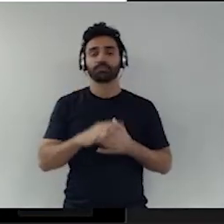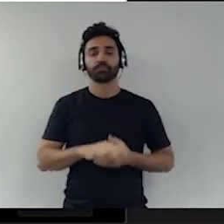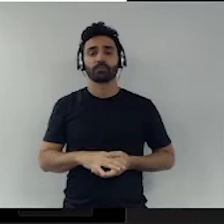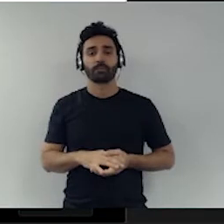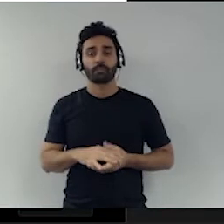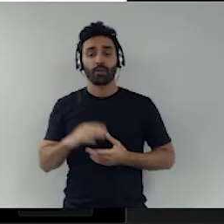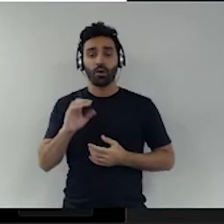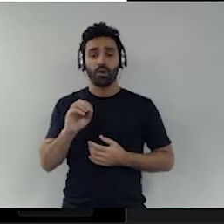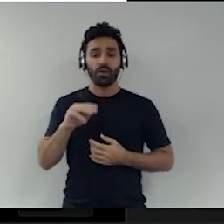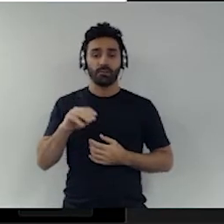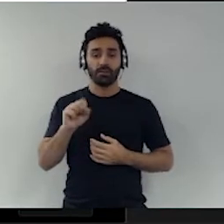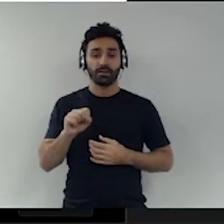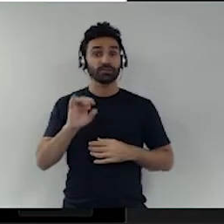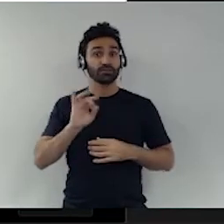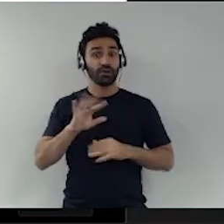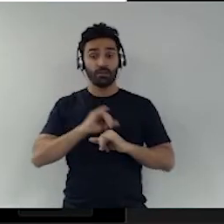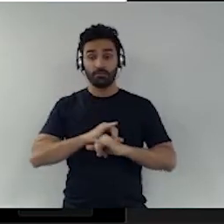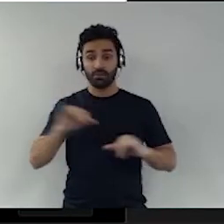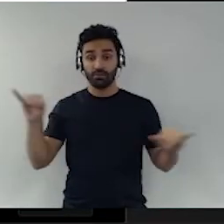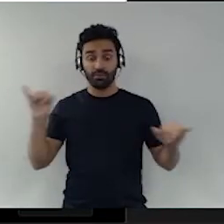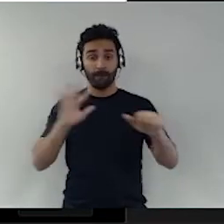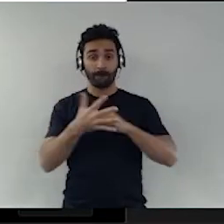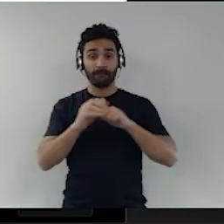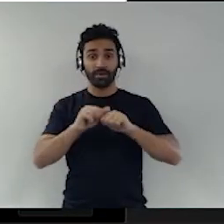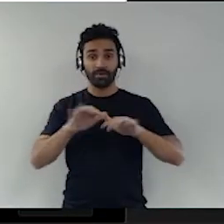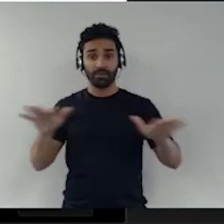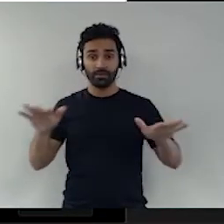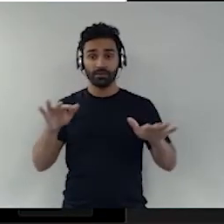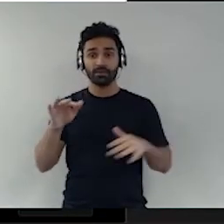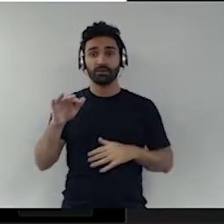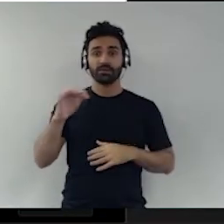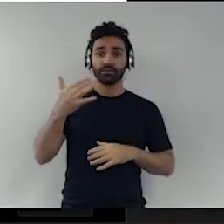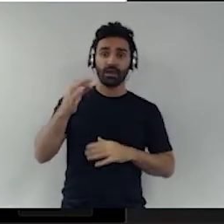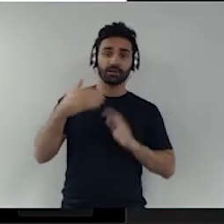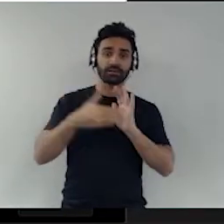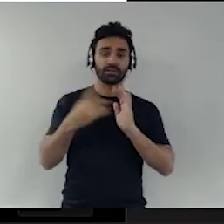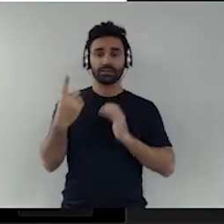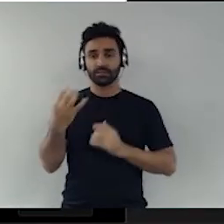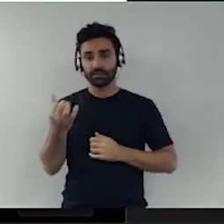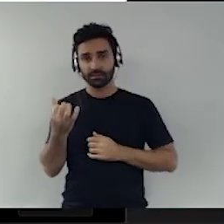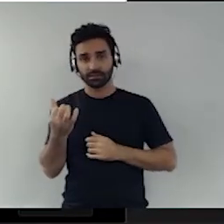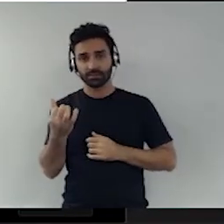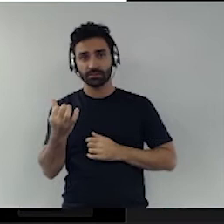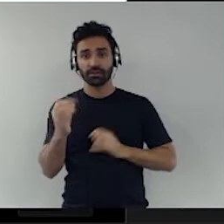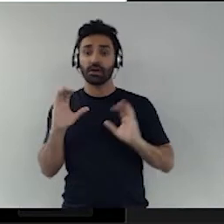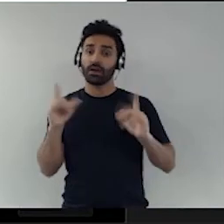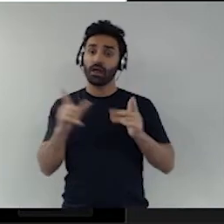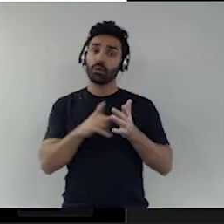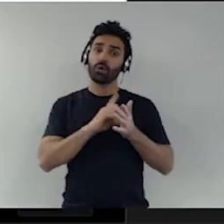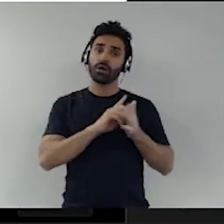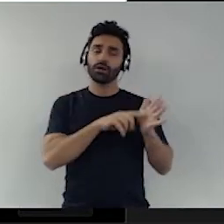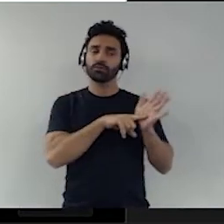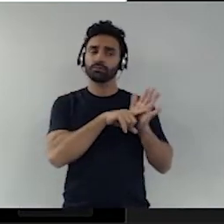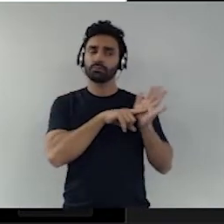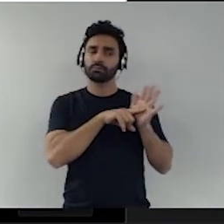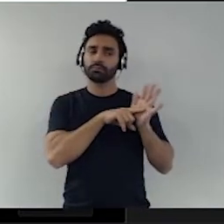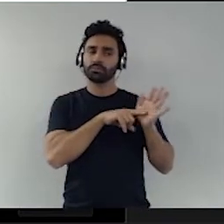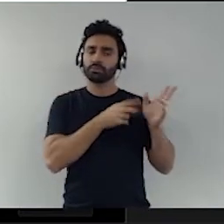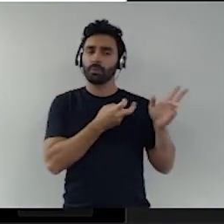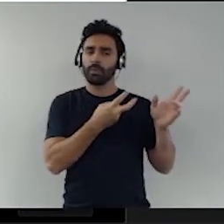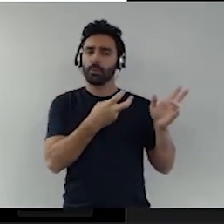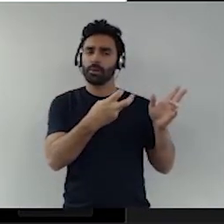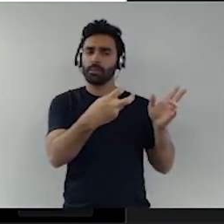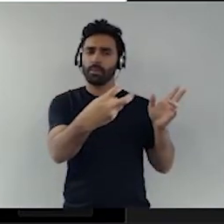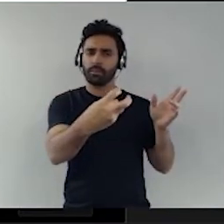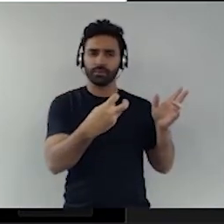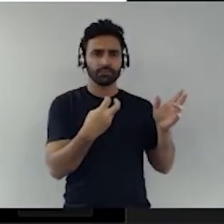nossa OMS só declarou pandemia aqui nessa semana, de 10 a 16. Claro, eles estavam observando os dados medidos.